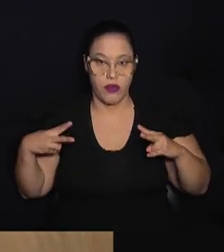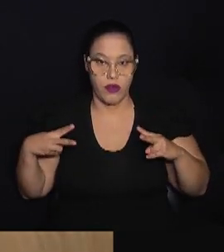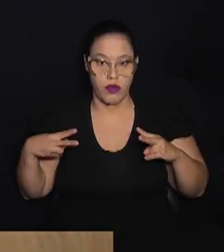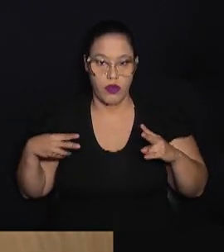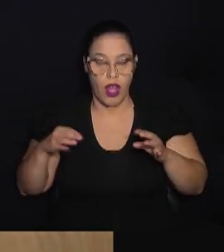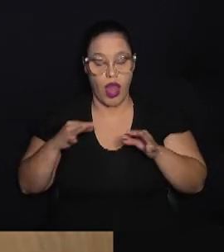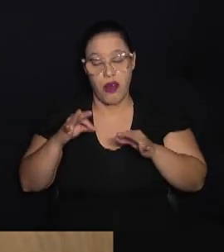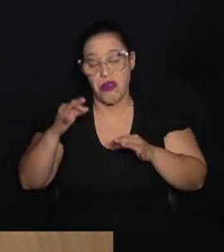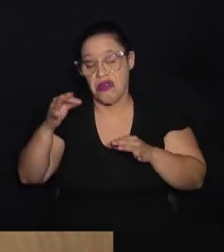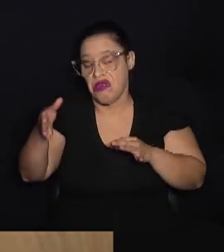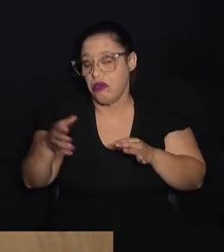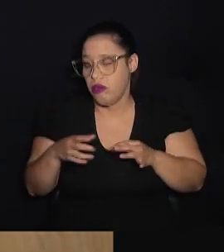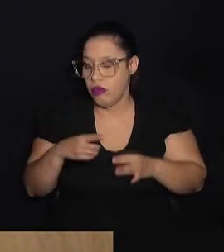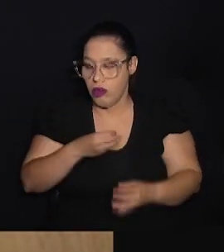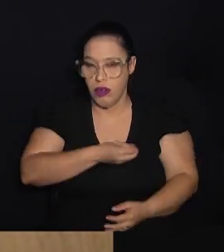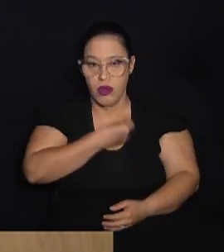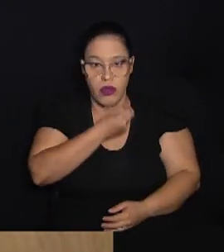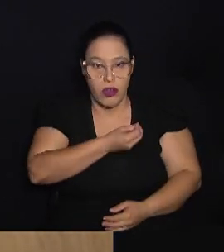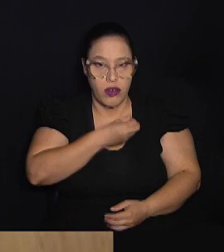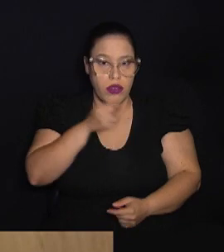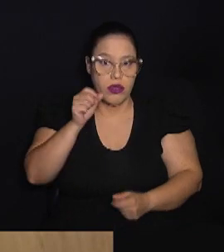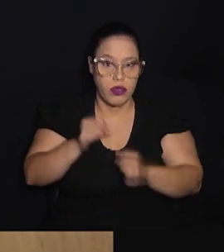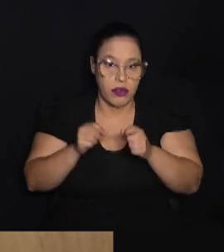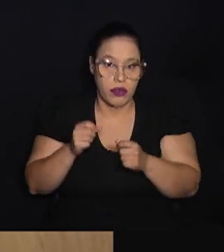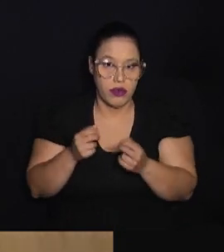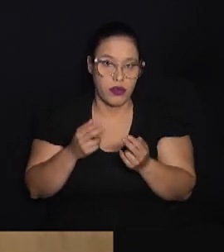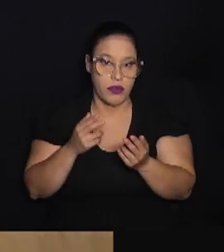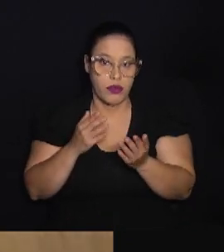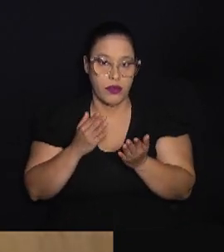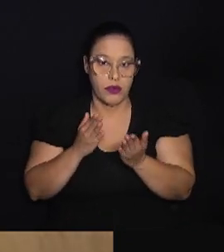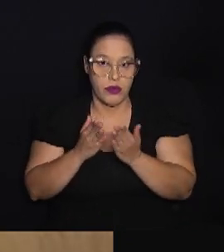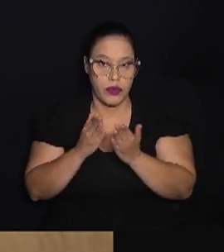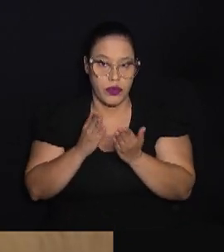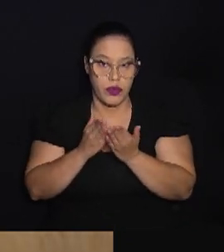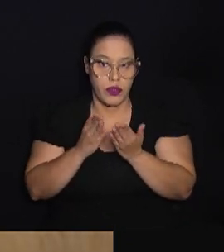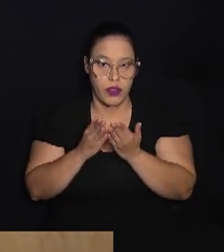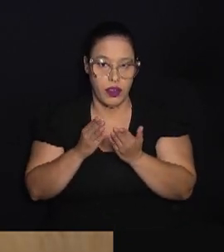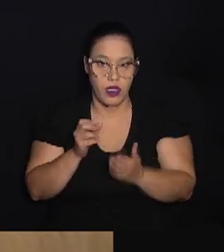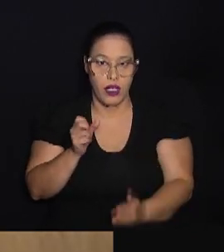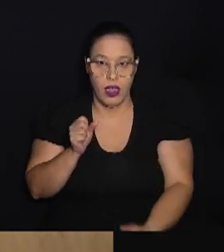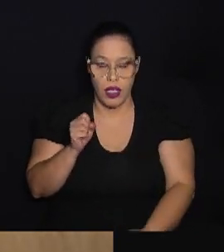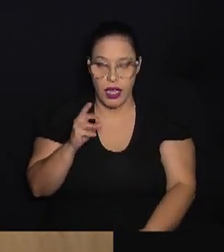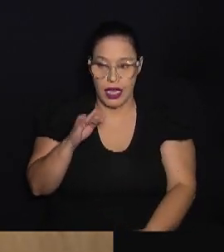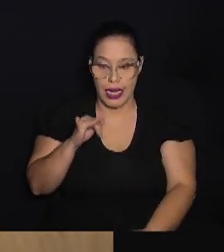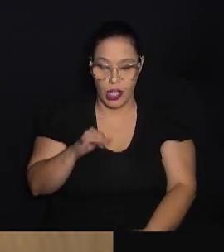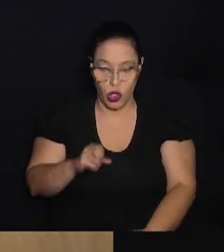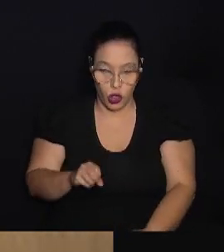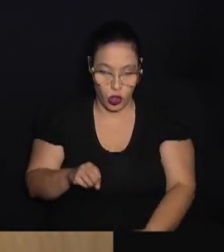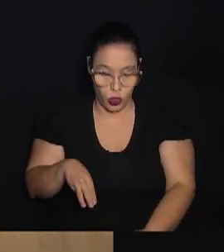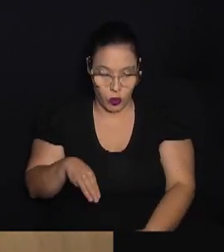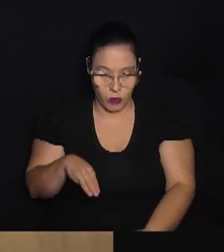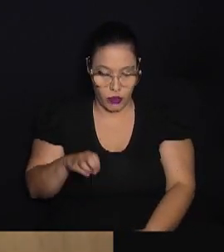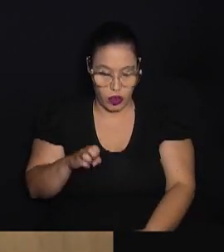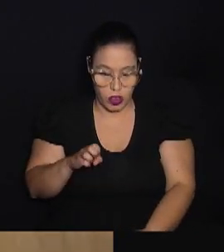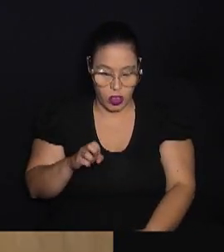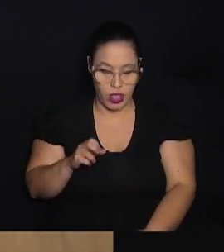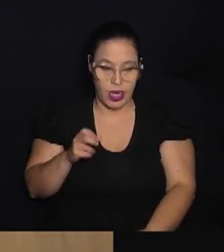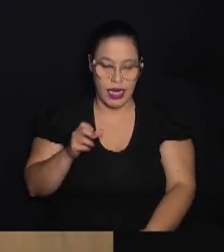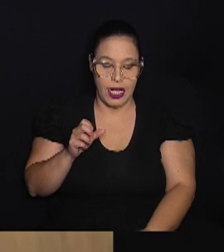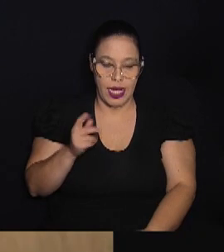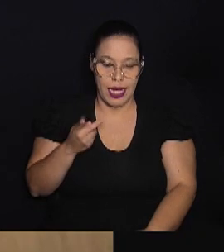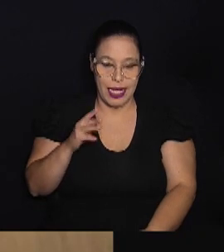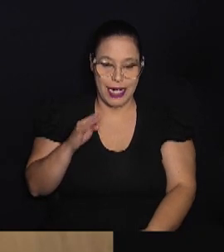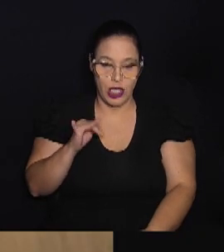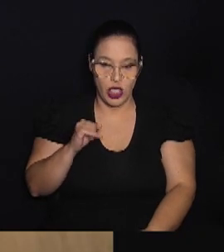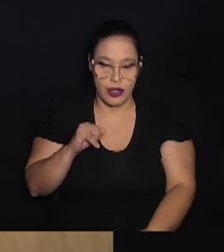longo da vida, mas uma parte delas está relacionada ao que a gente chama de síndrome hereditária. É algum gene alterado que